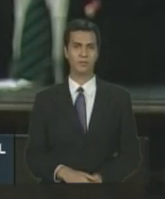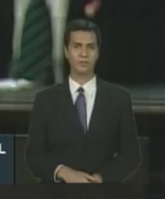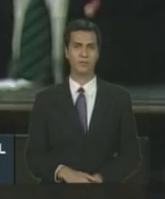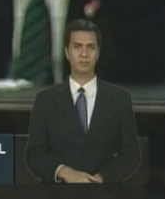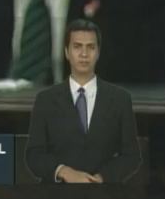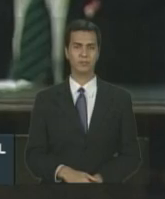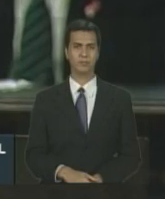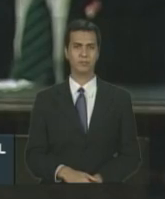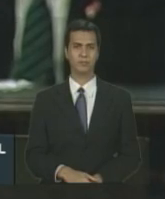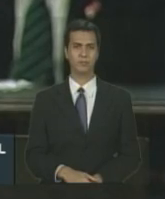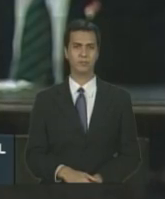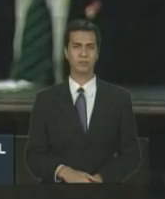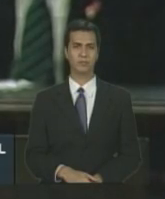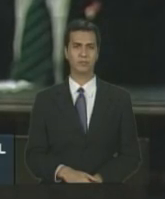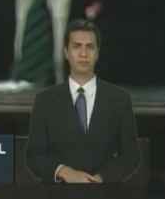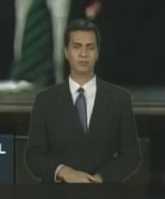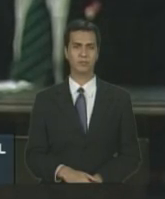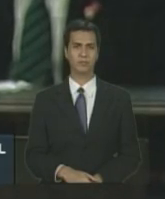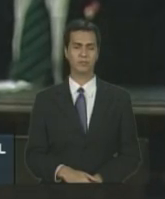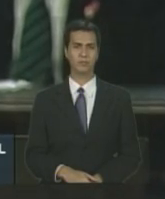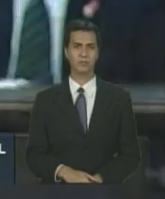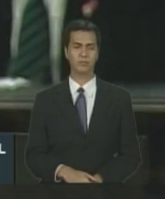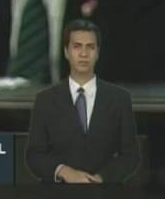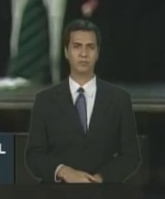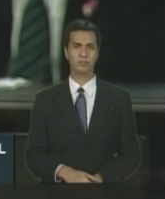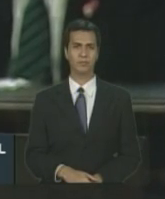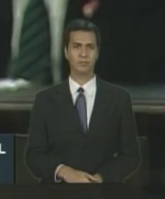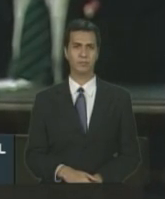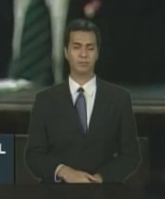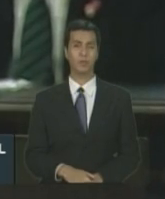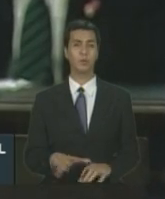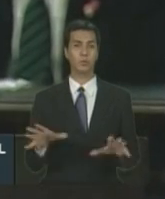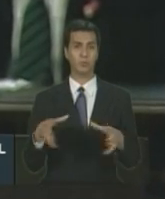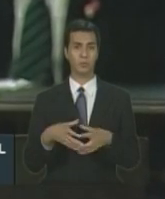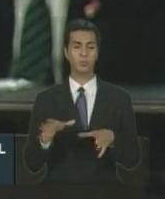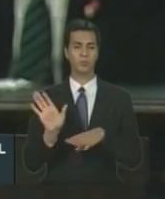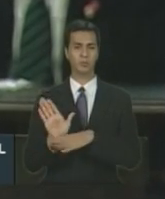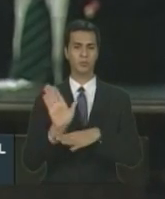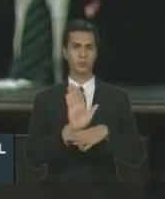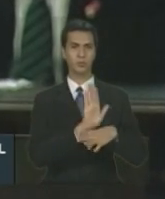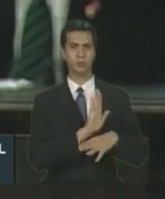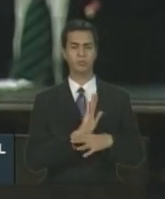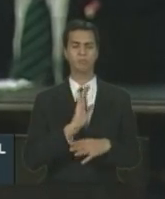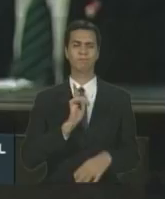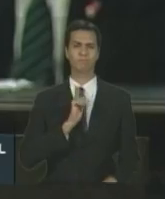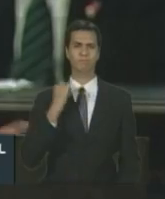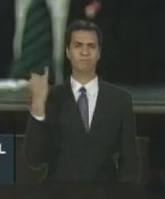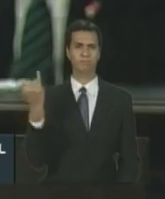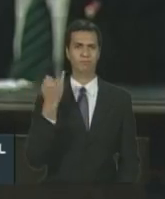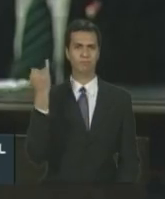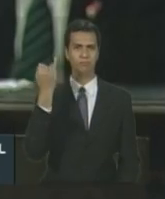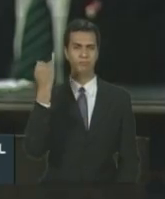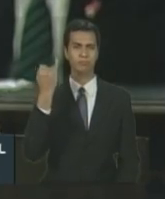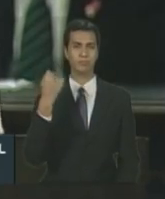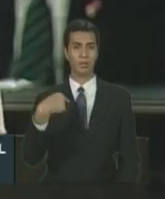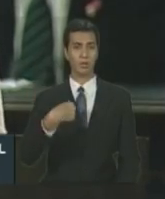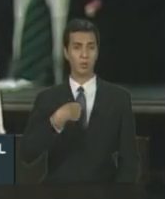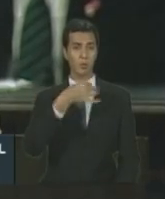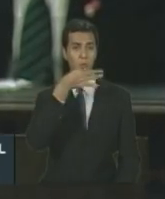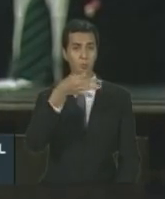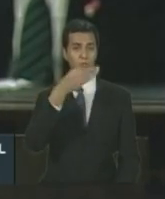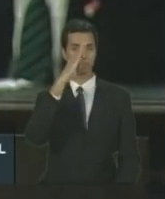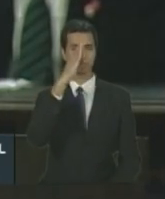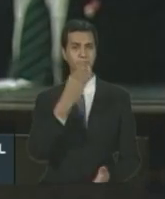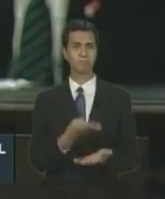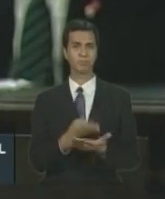E a sua contribuição tem sido fundamental. Eu acredito que